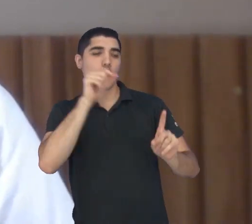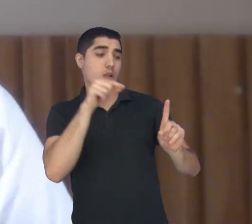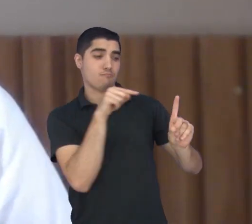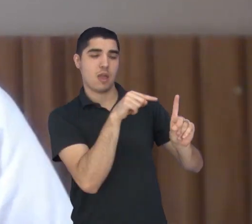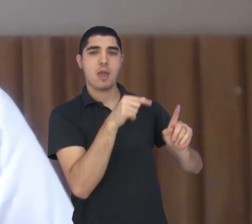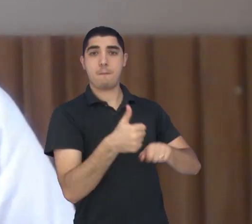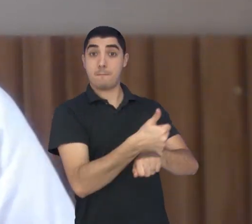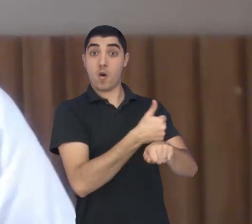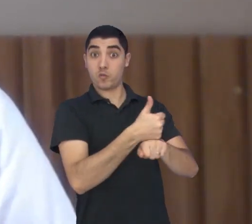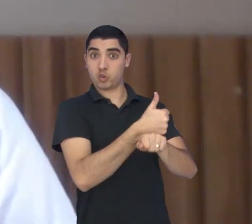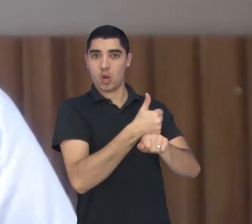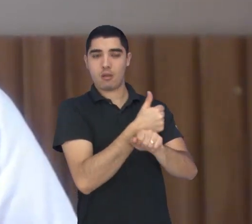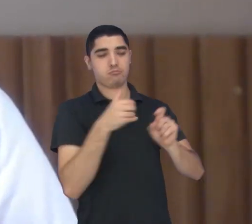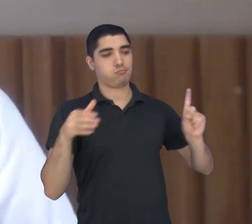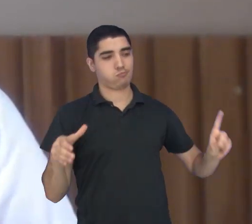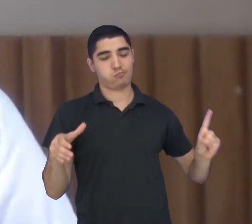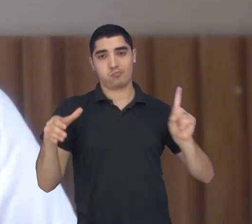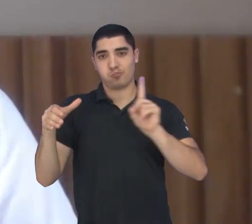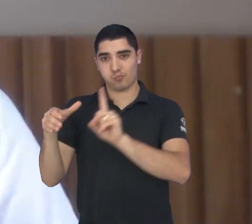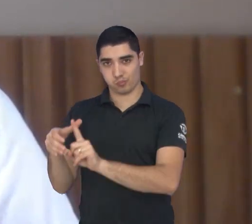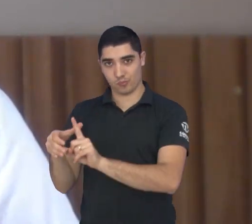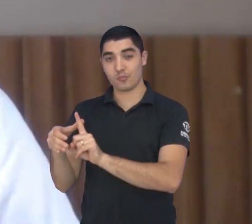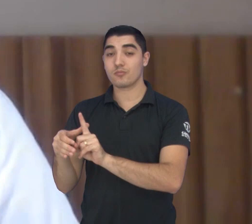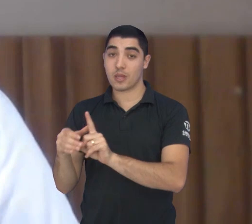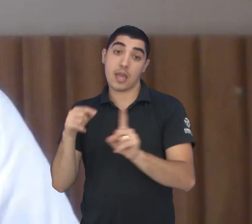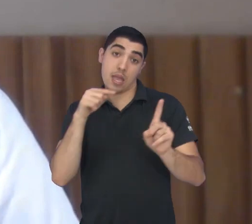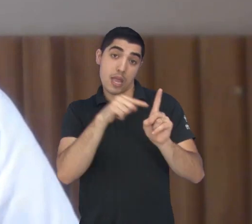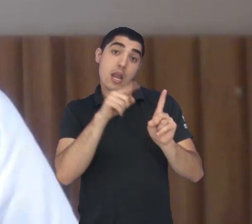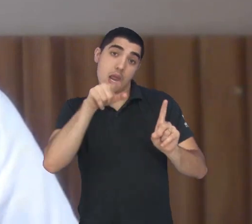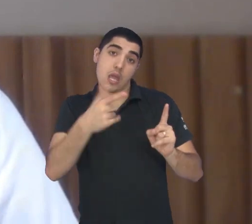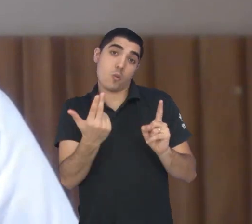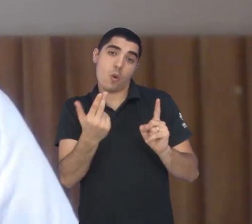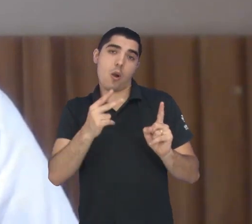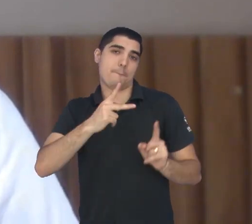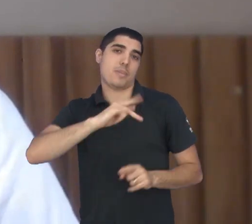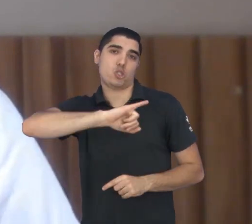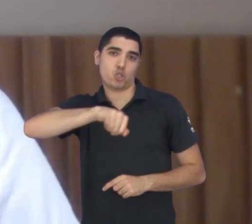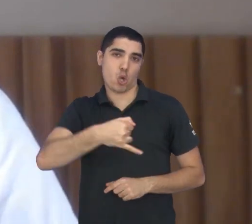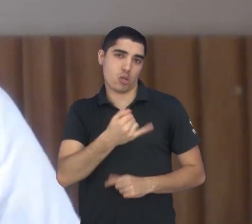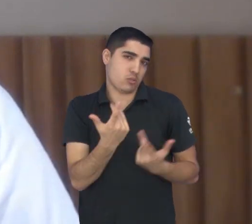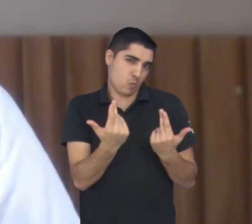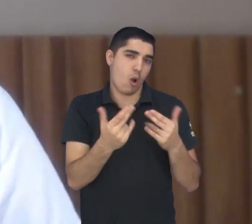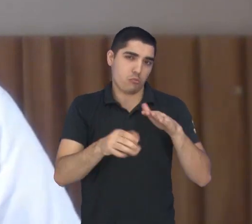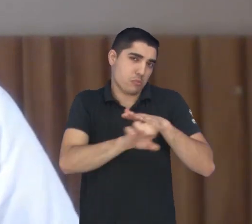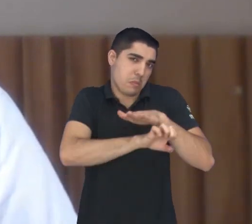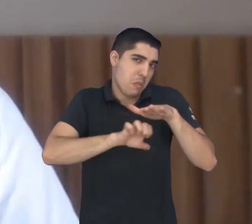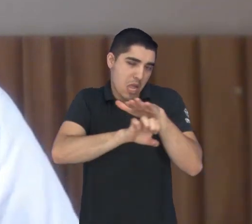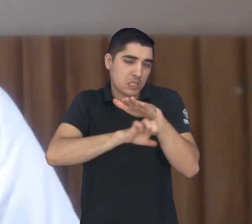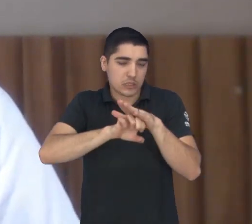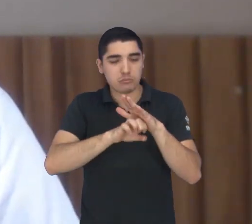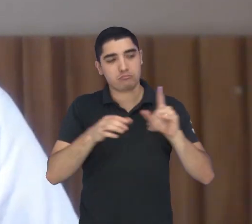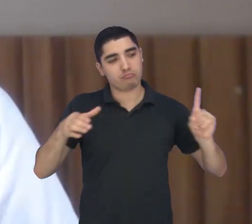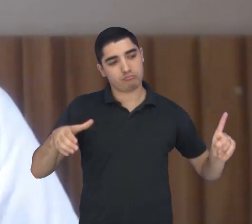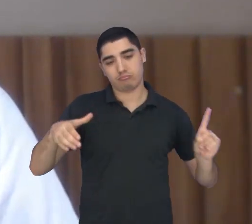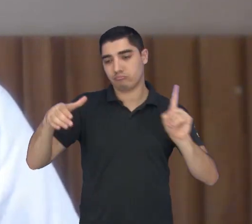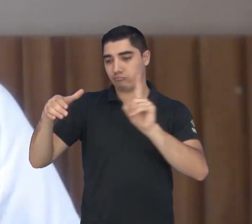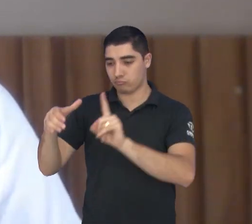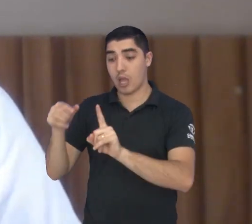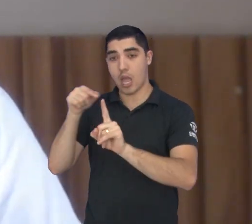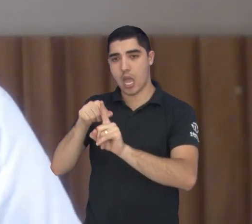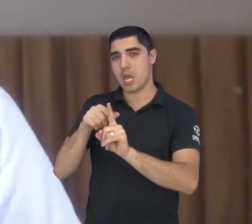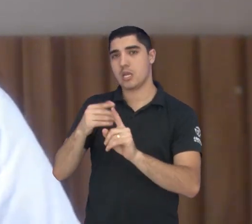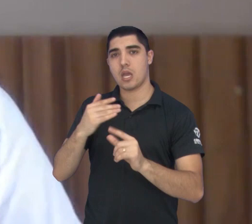profissional, normalmente uma pessoa jurídica, né, uma empresa constituída para prestação de serviço, e ali há